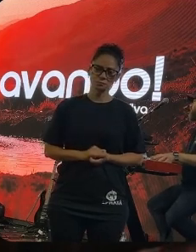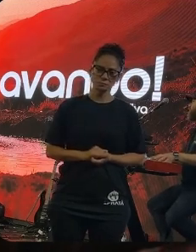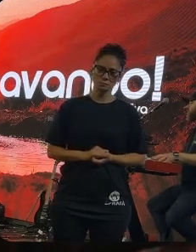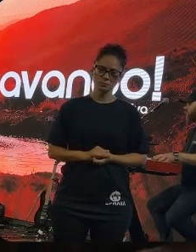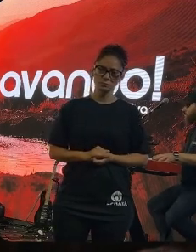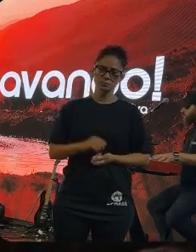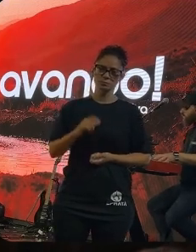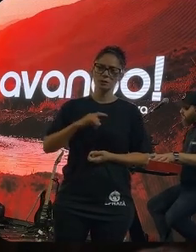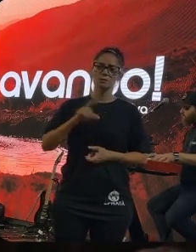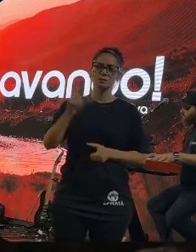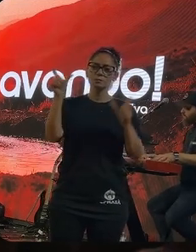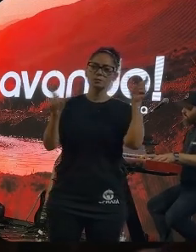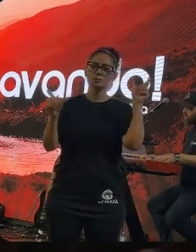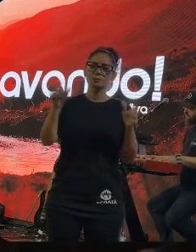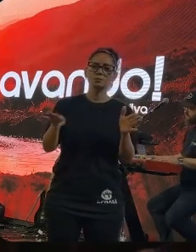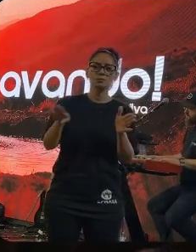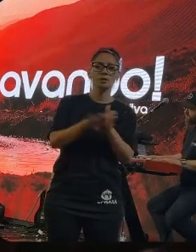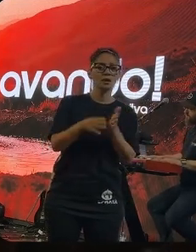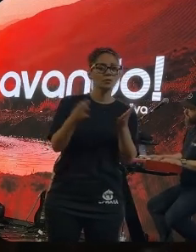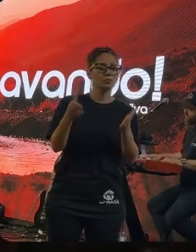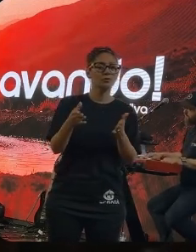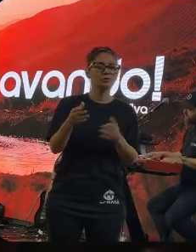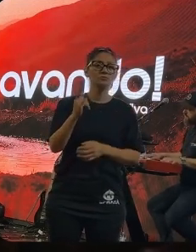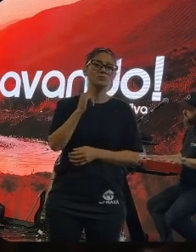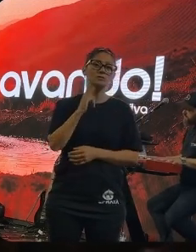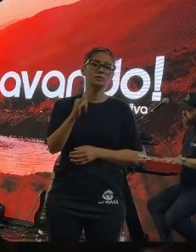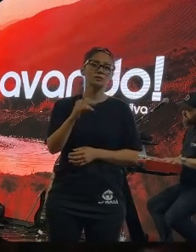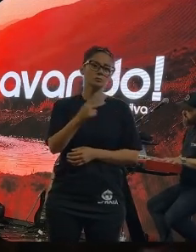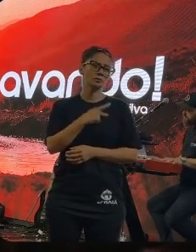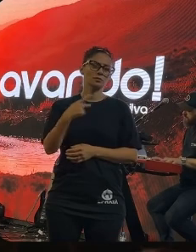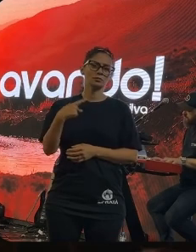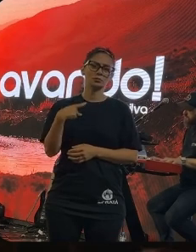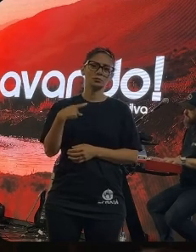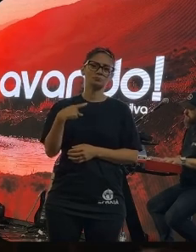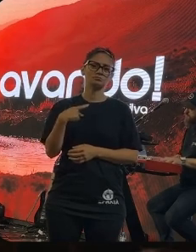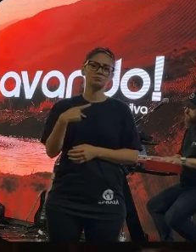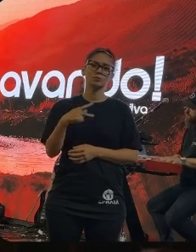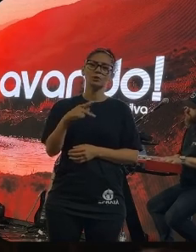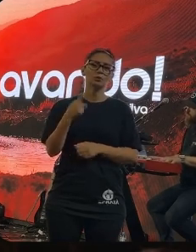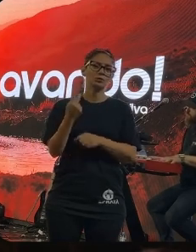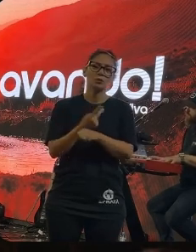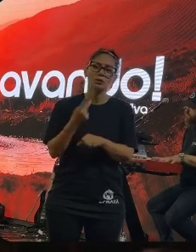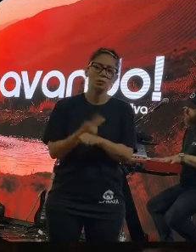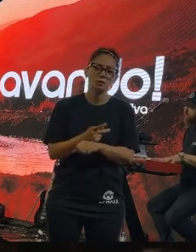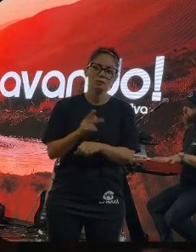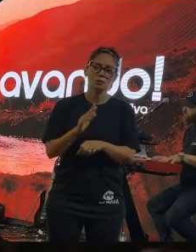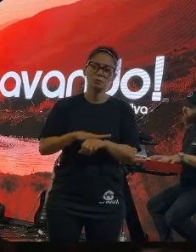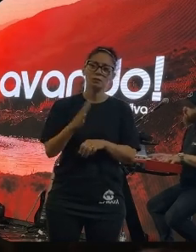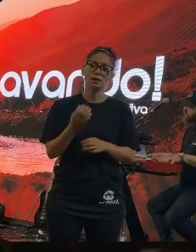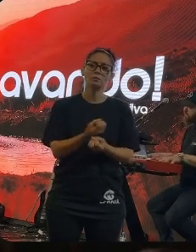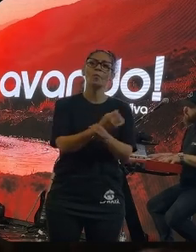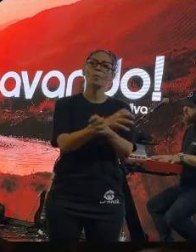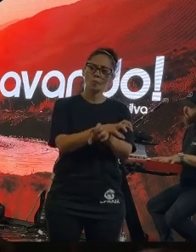Tem pessoas que chegaram hoje aqui dizendo assim: pastor, eu não aguento mais o deserto.